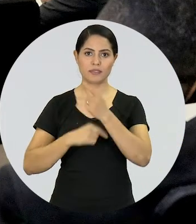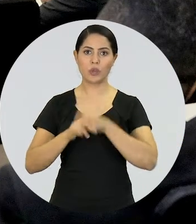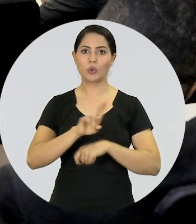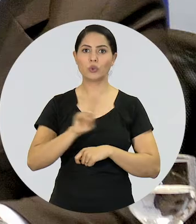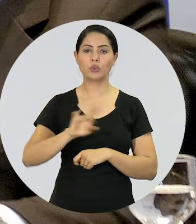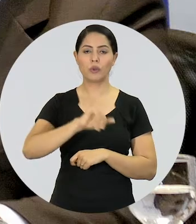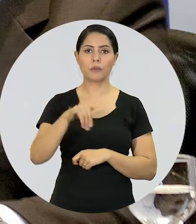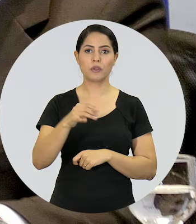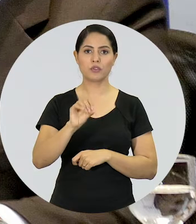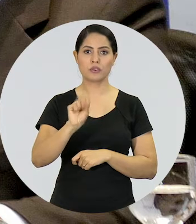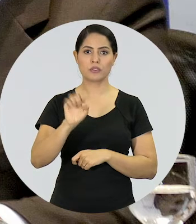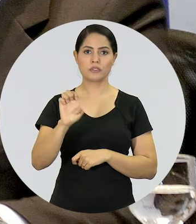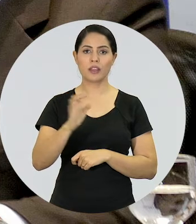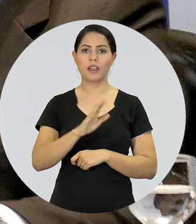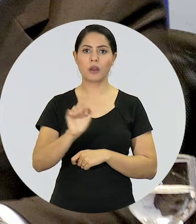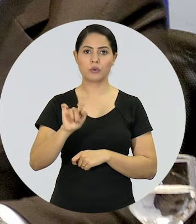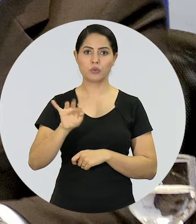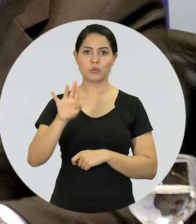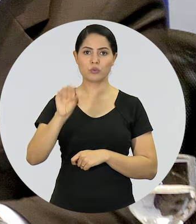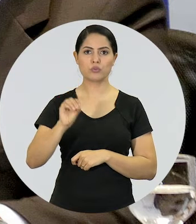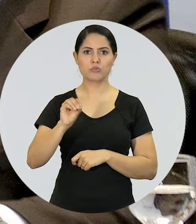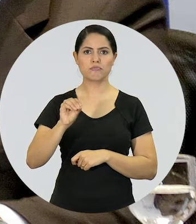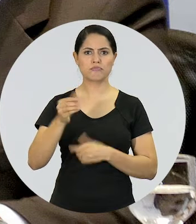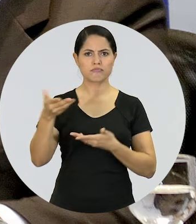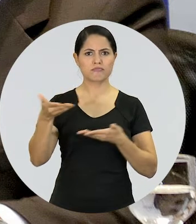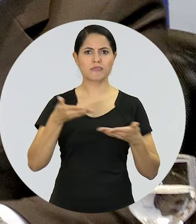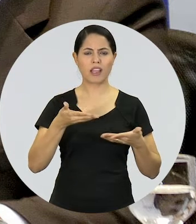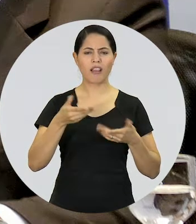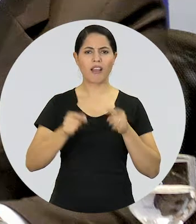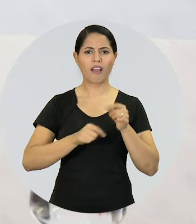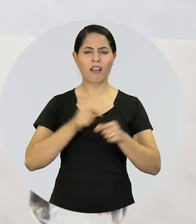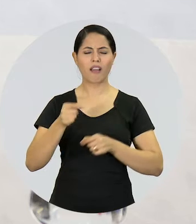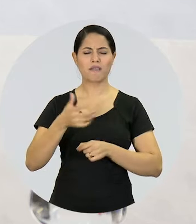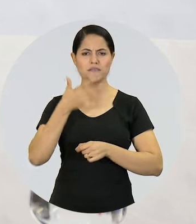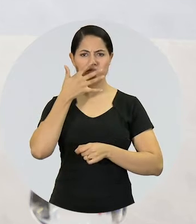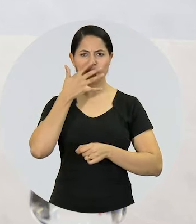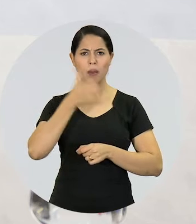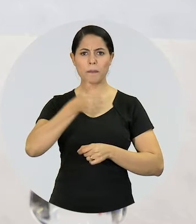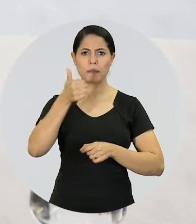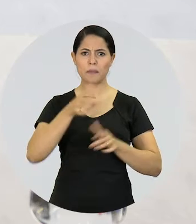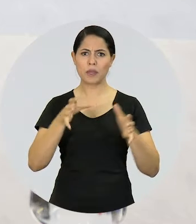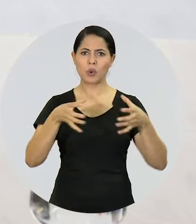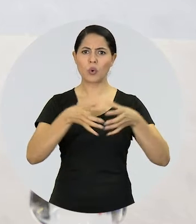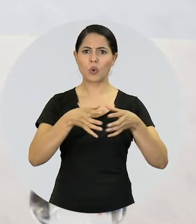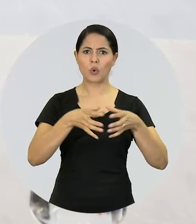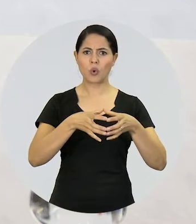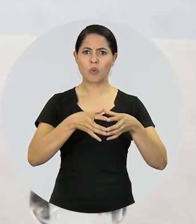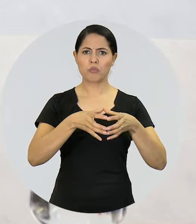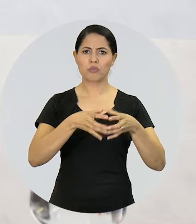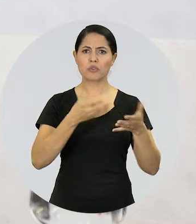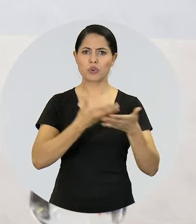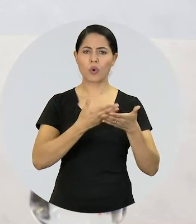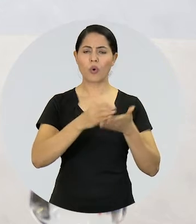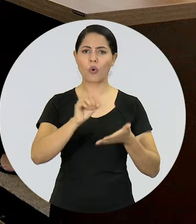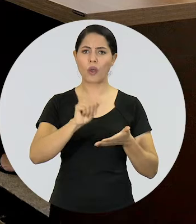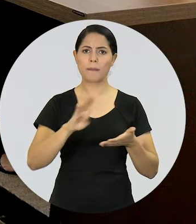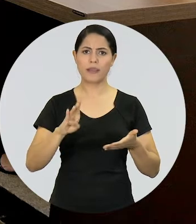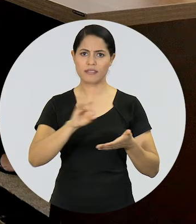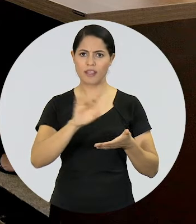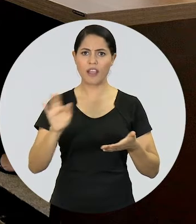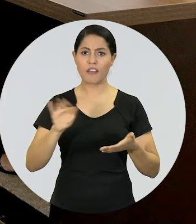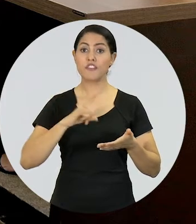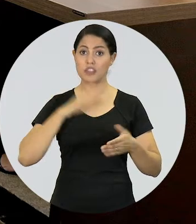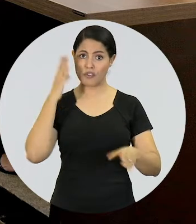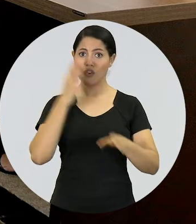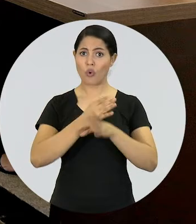Augusto Araújo de Noronha, prestigiou o primeiro colégio de tesoureiros da OAB-DF. O encontro, que reuniu os presidentes